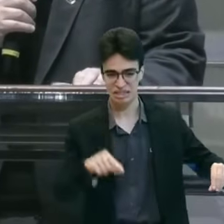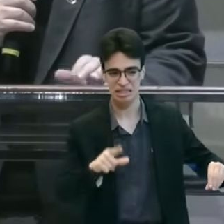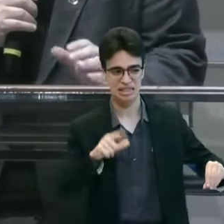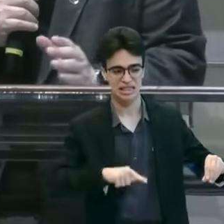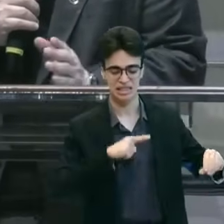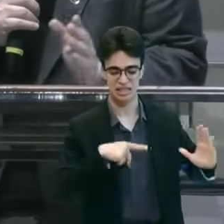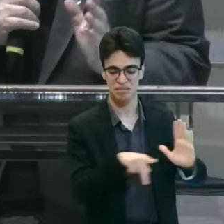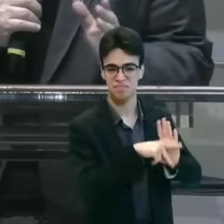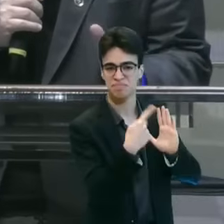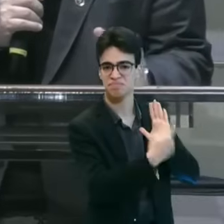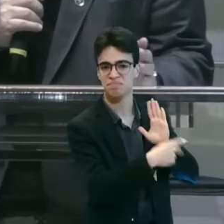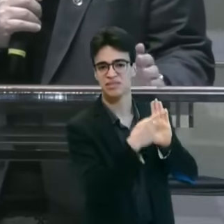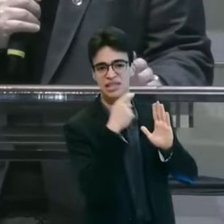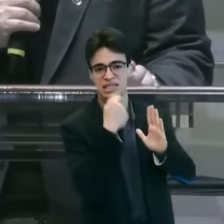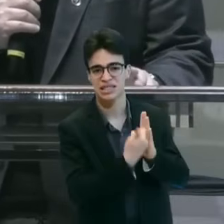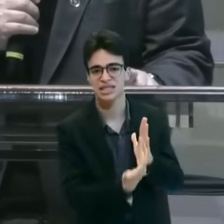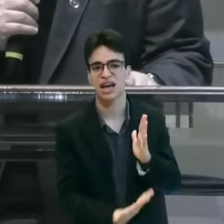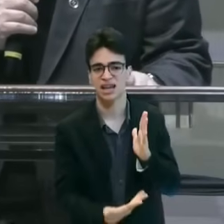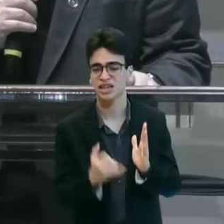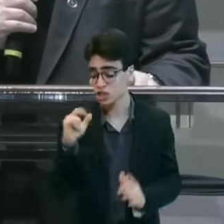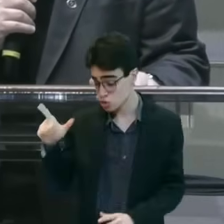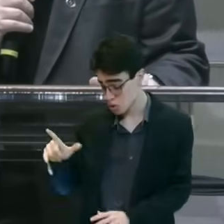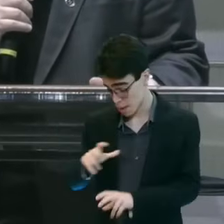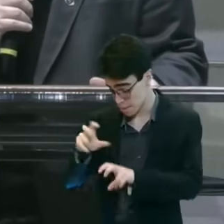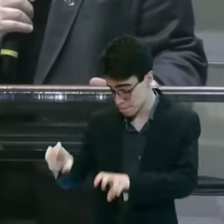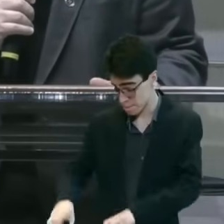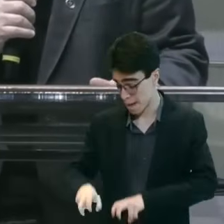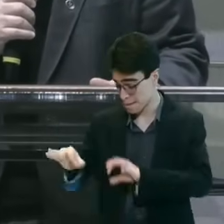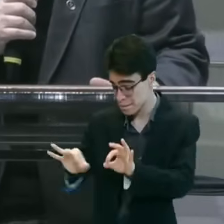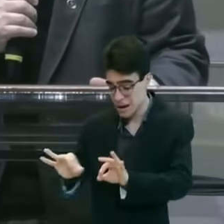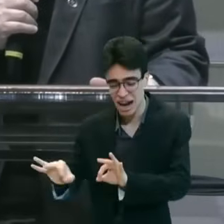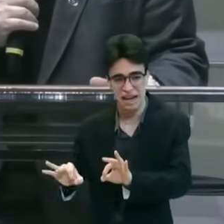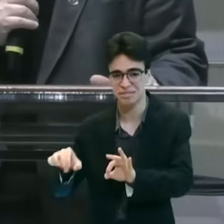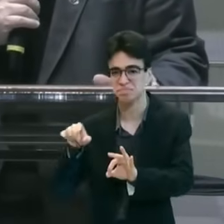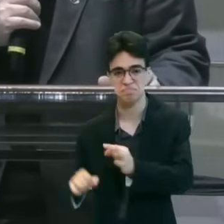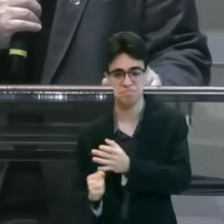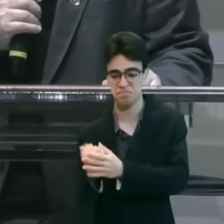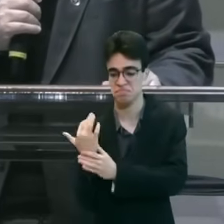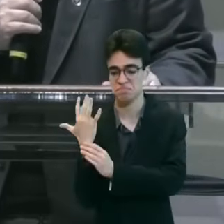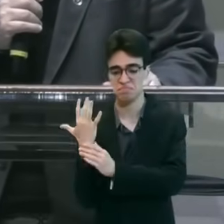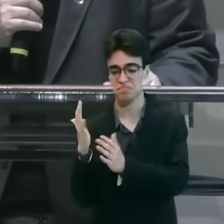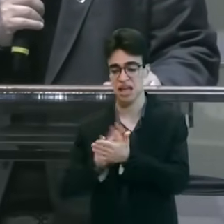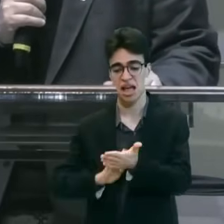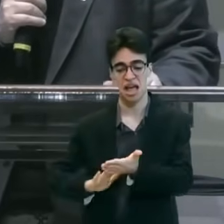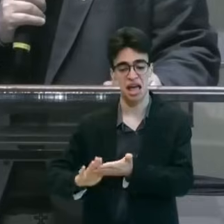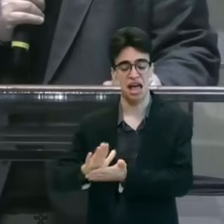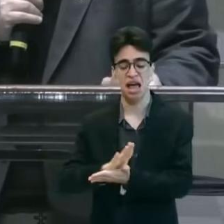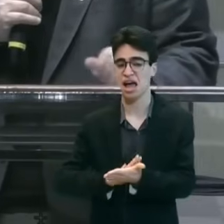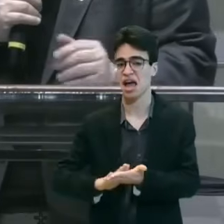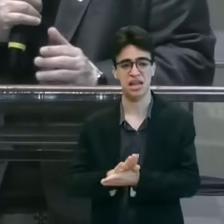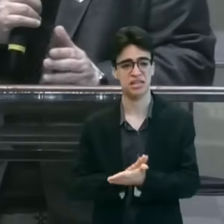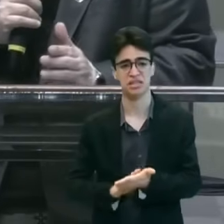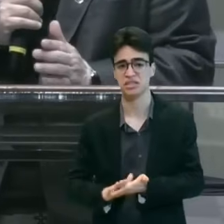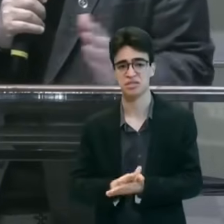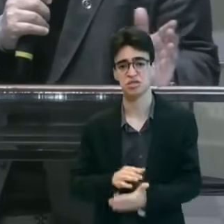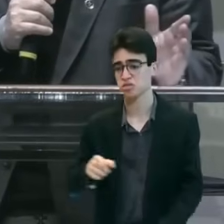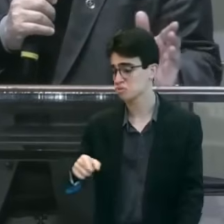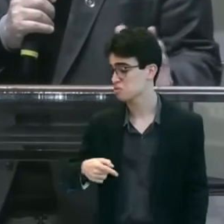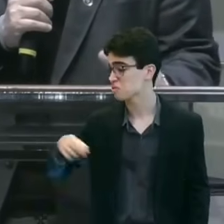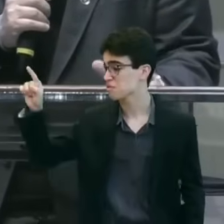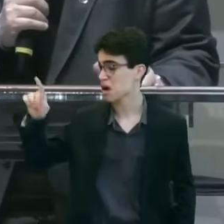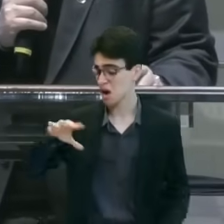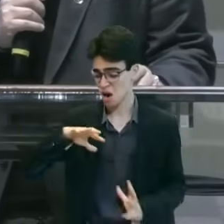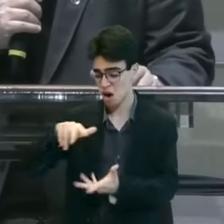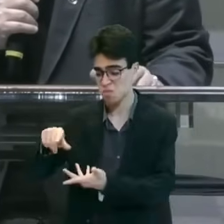E quando você preparar a terra para plantar, ela não produzirá nada. Você vai andar pelo mundo